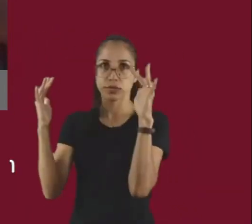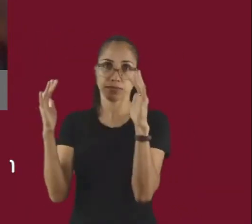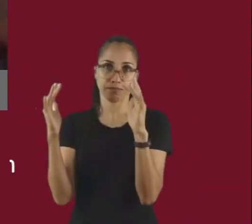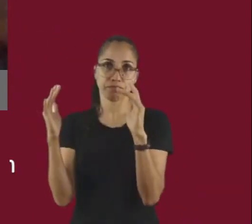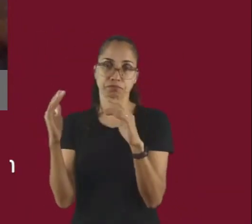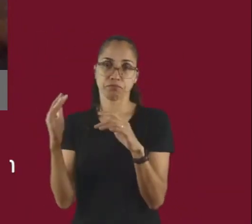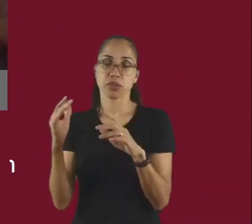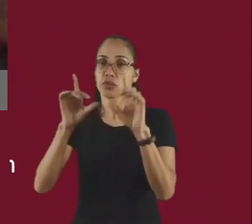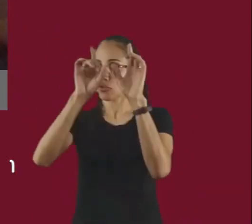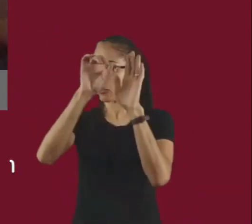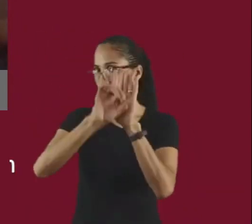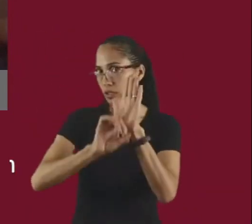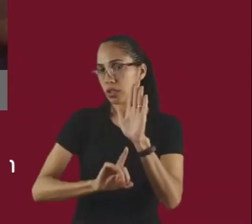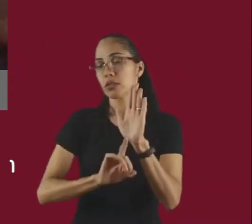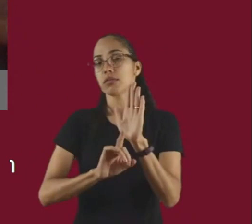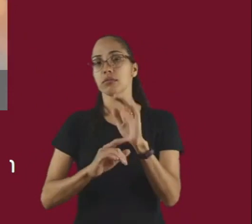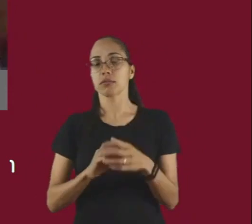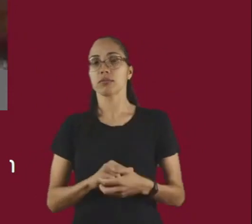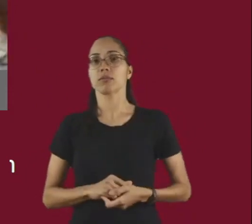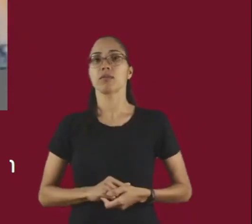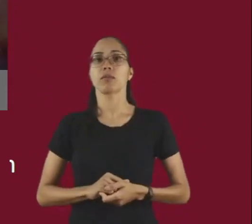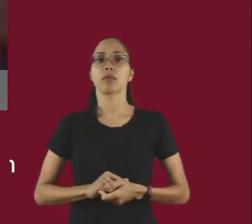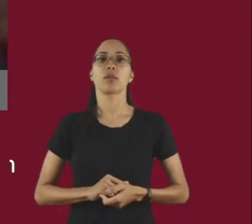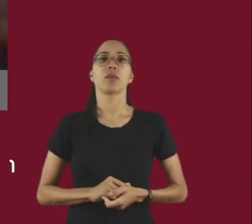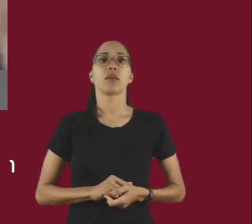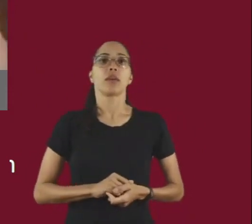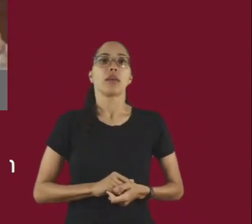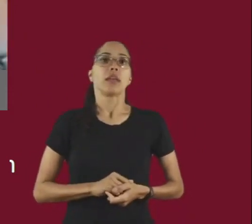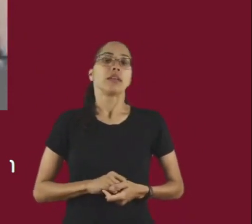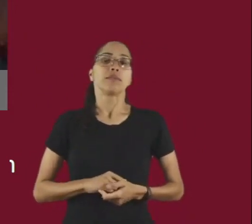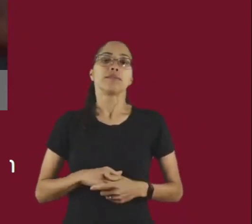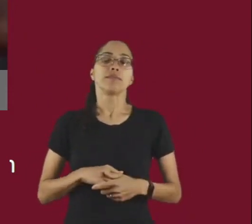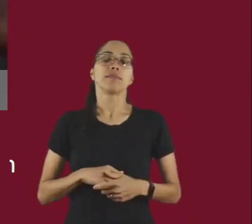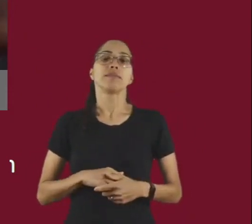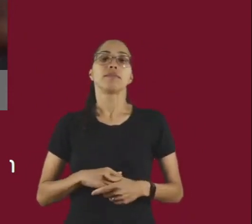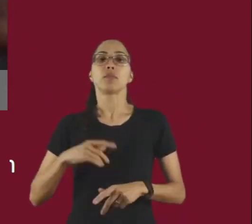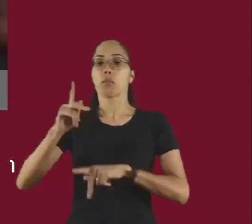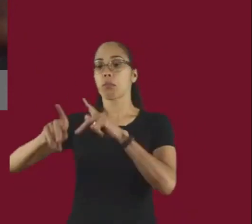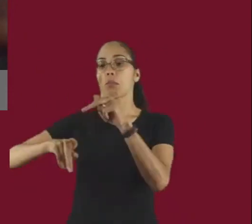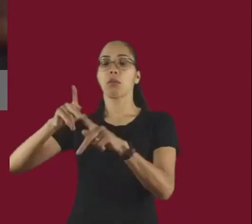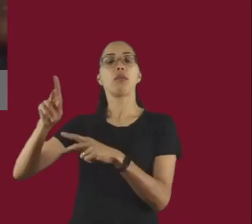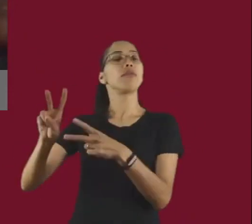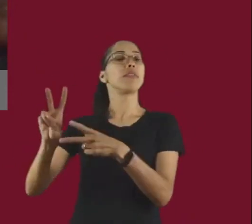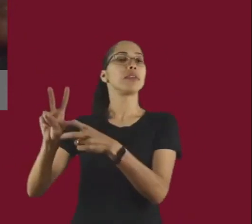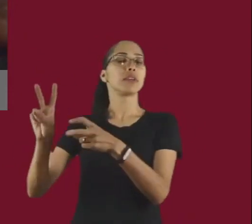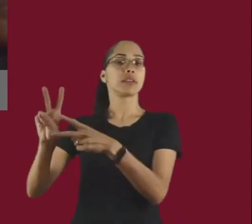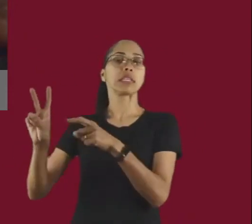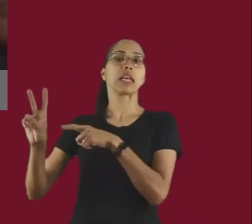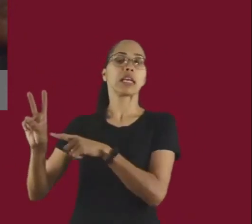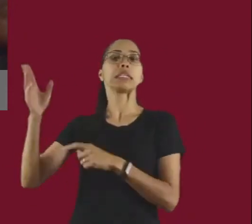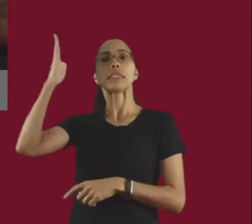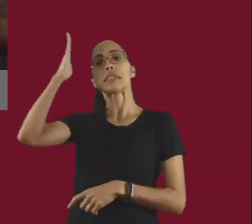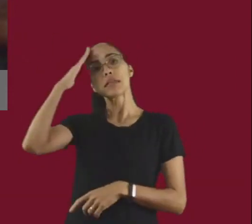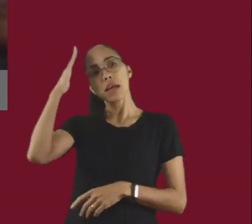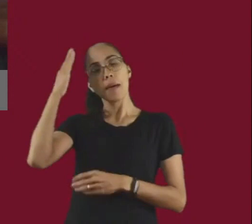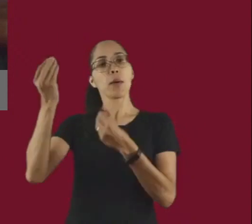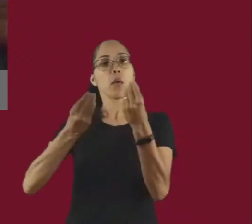povos indígenas têm essa noção muito mais ampla de outras maneiras que a gente, né?